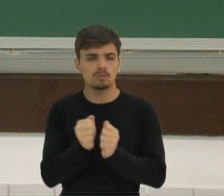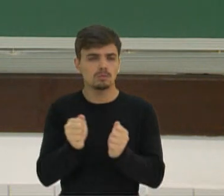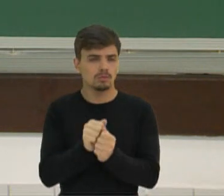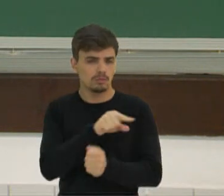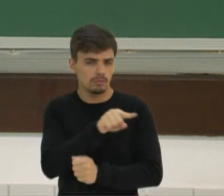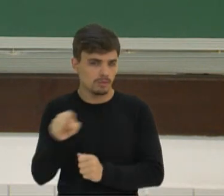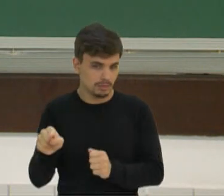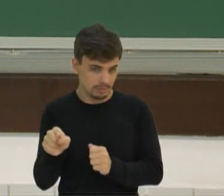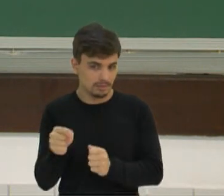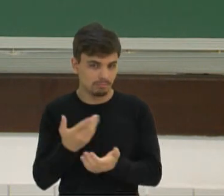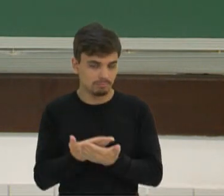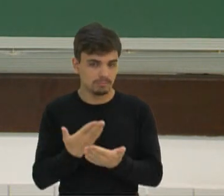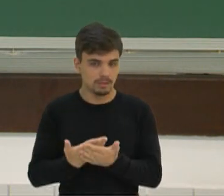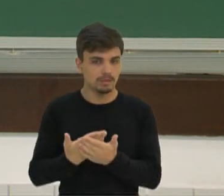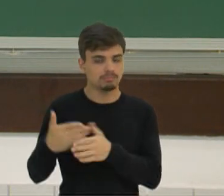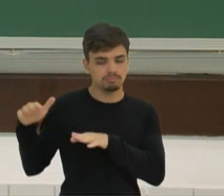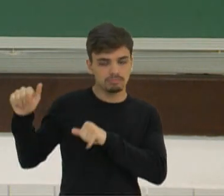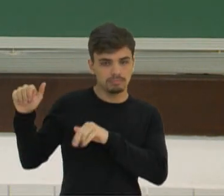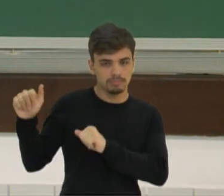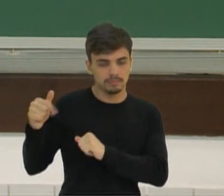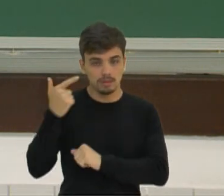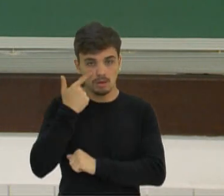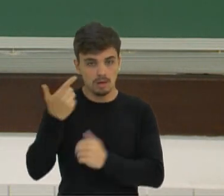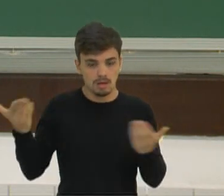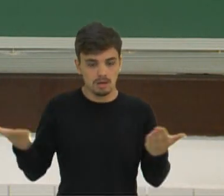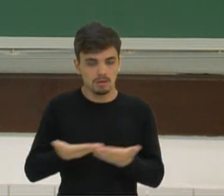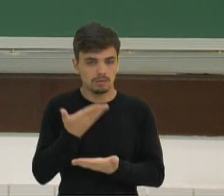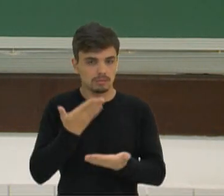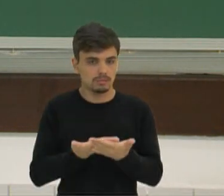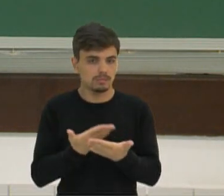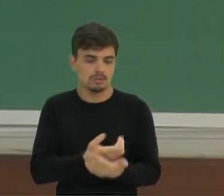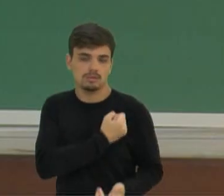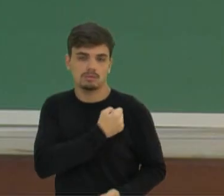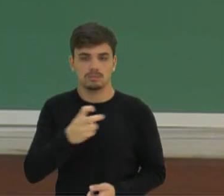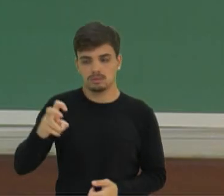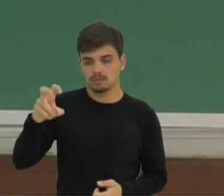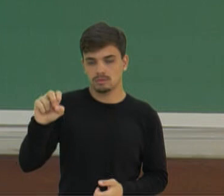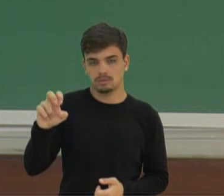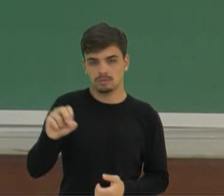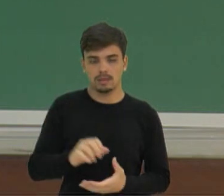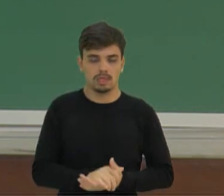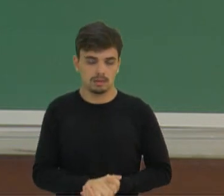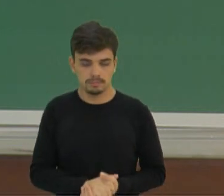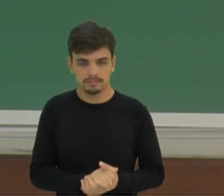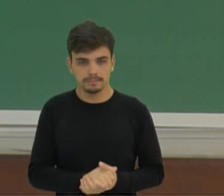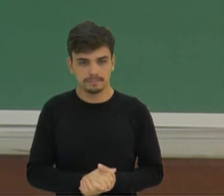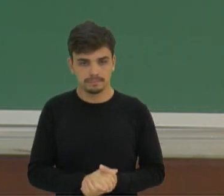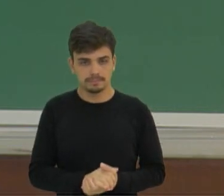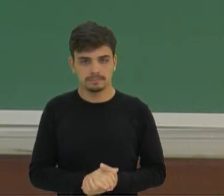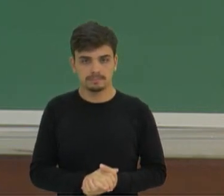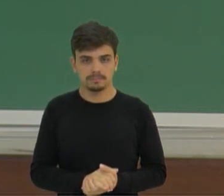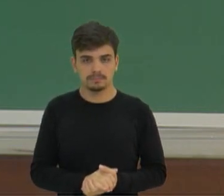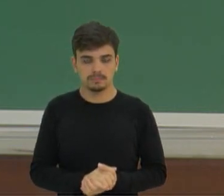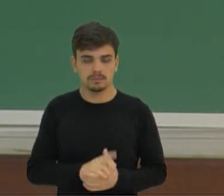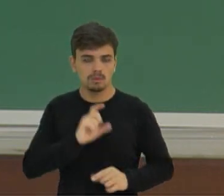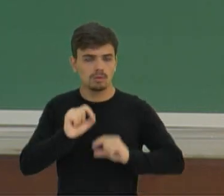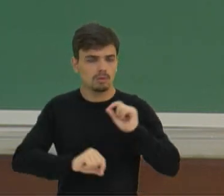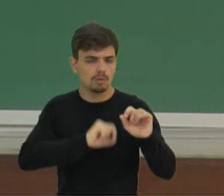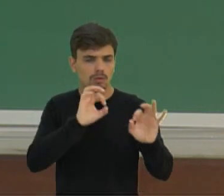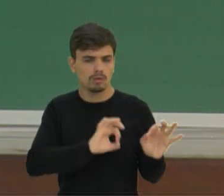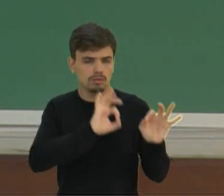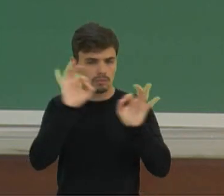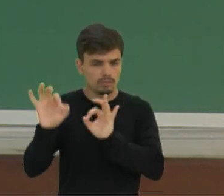língua espanhola. Então, vamos lá para a nossa aula de número 50 de língua espanhola. Que vimos na